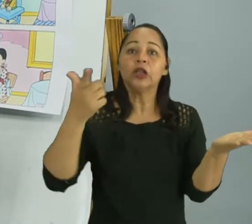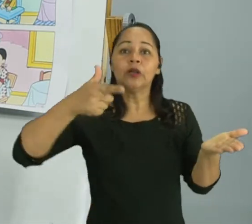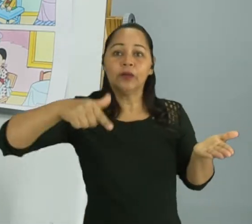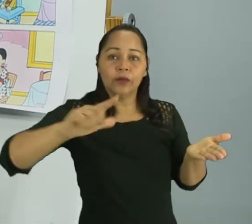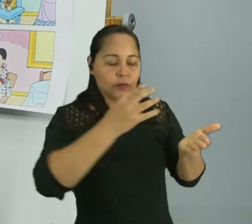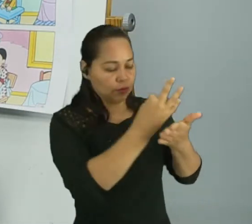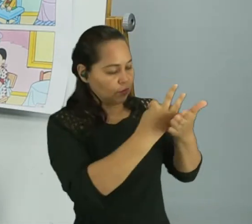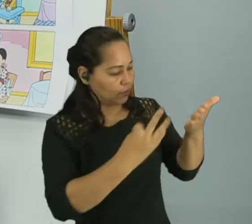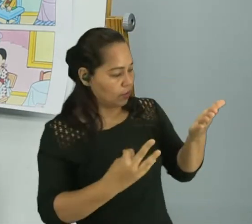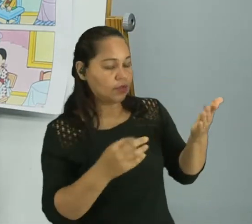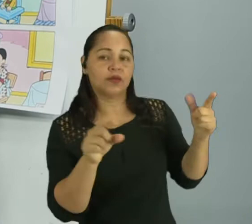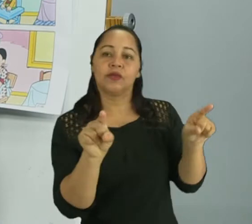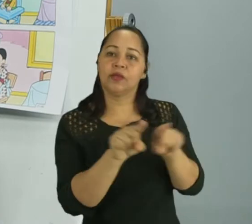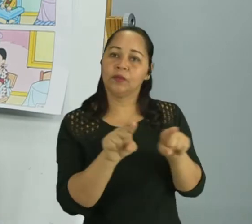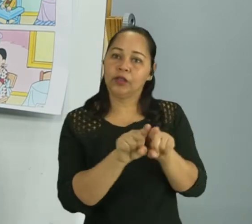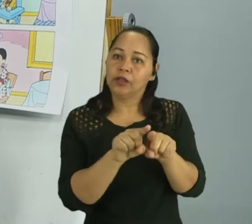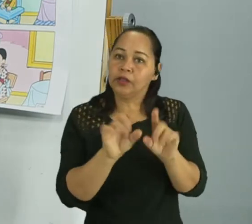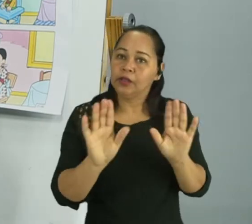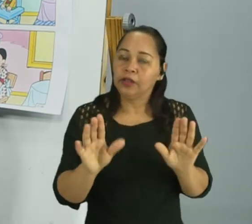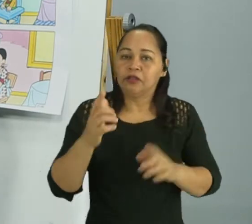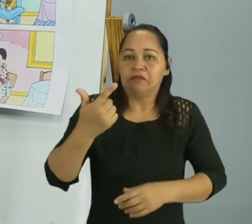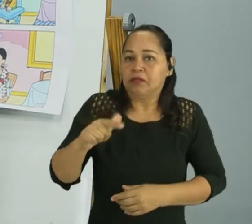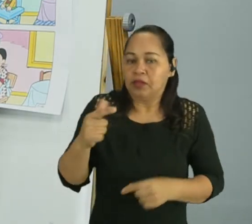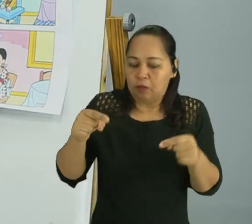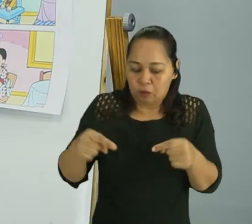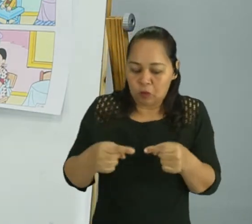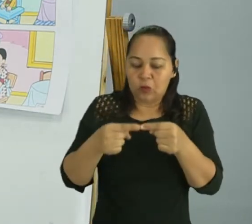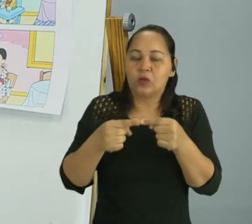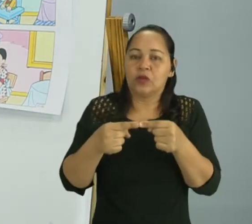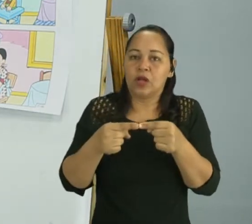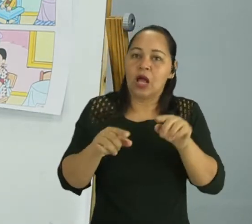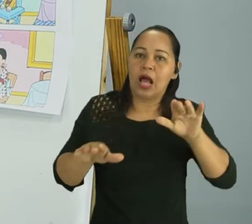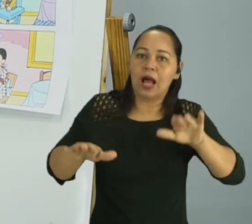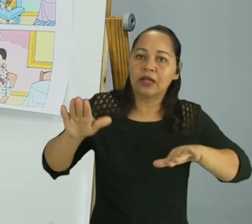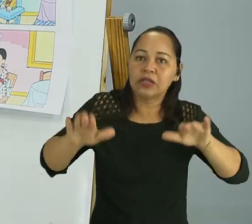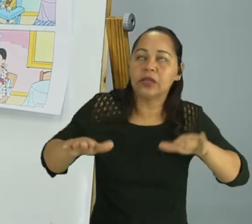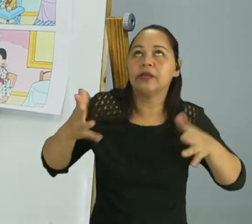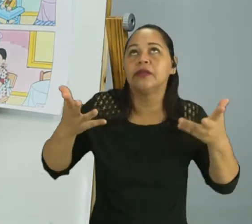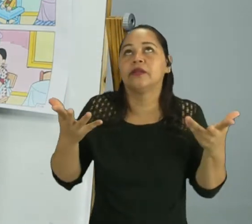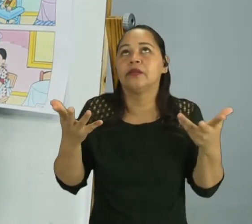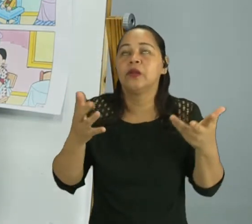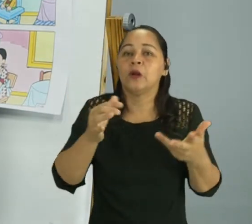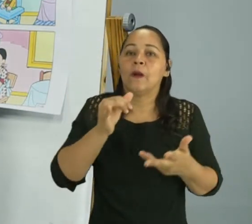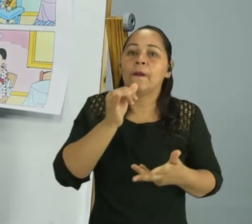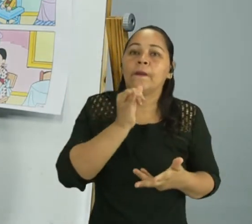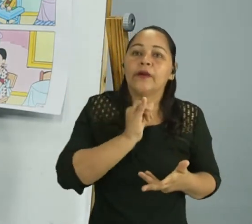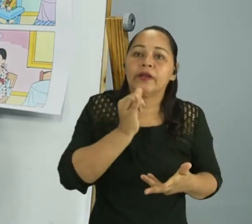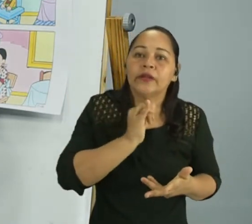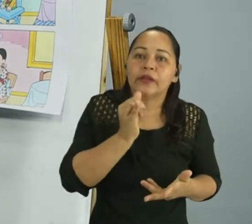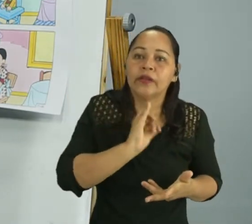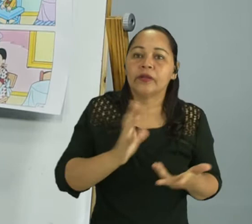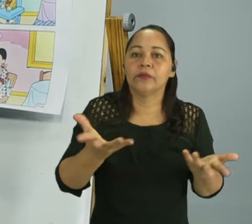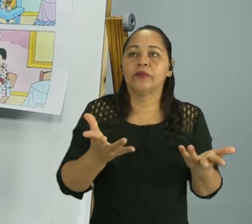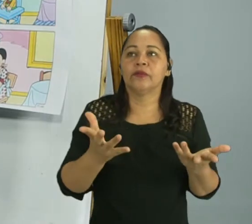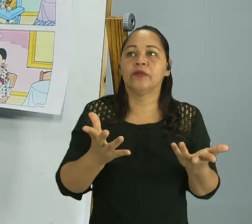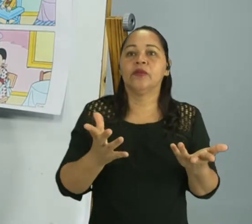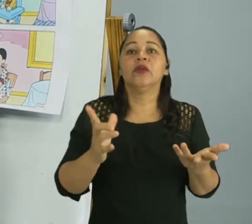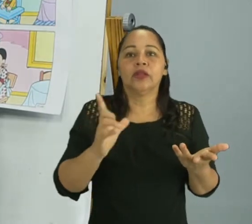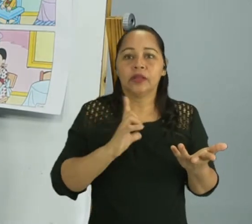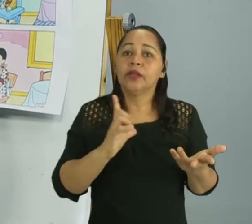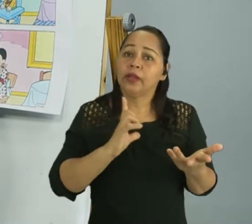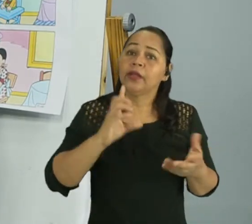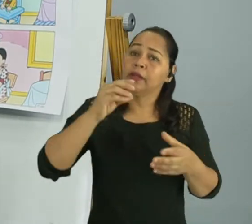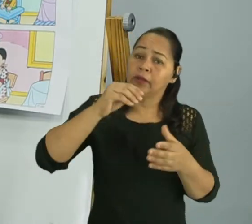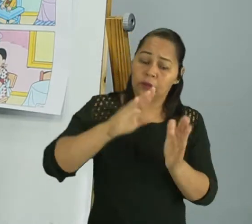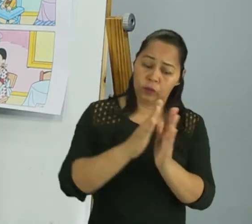textos diferenciados que a gente não tem muito contato. Às vezes você vê nos seus próprios